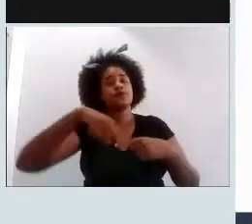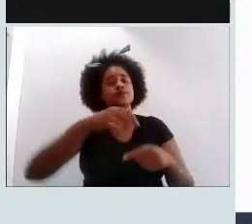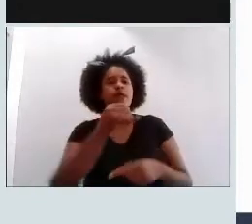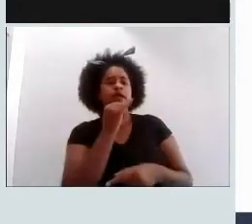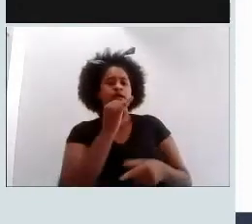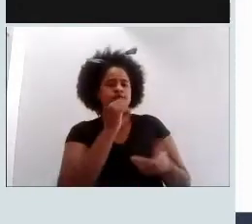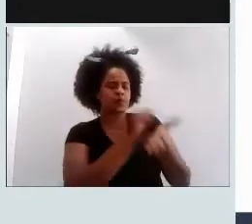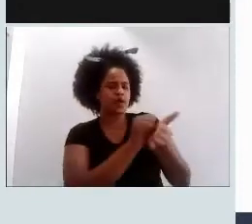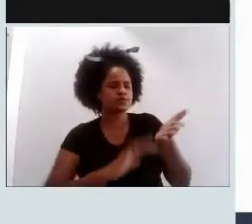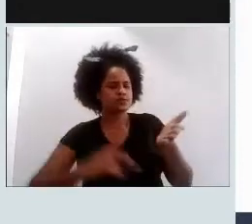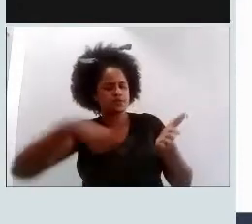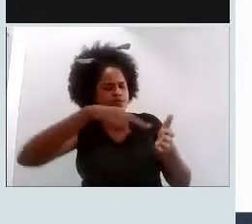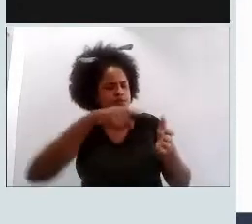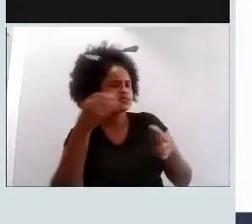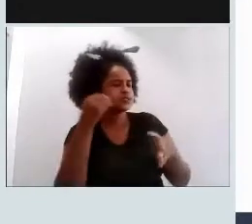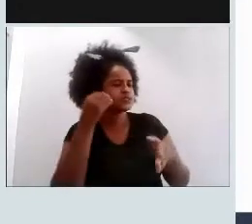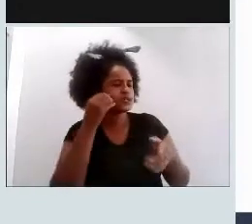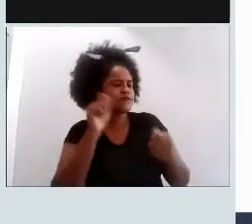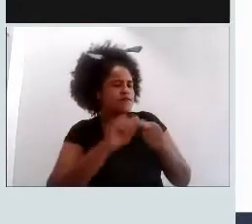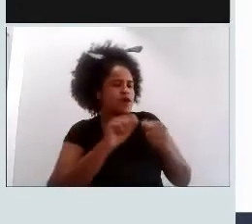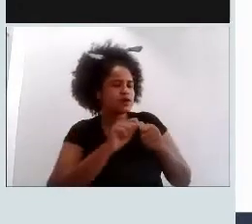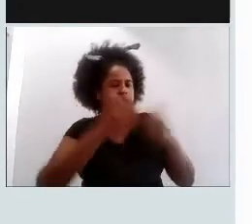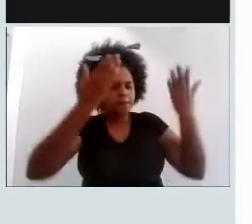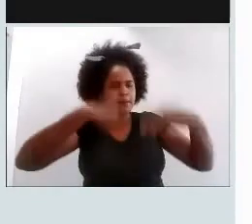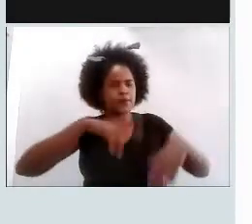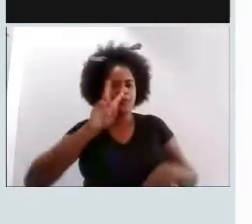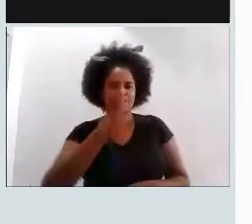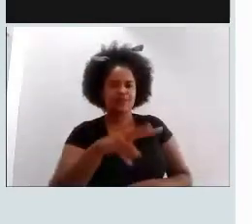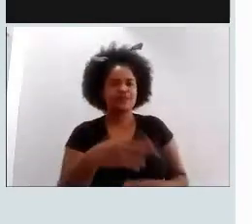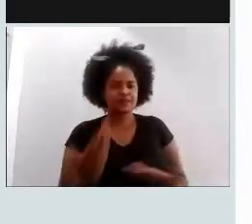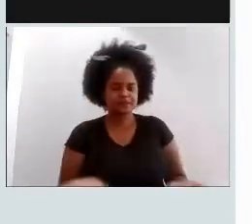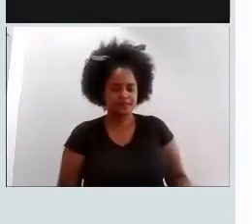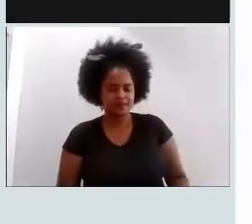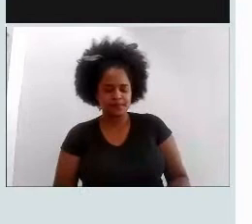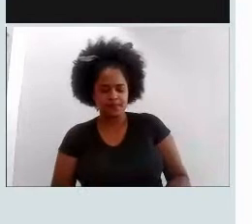comprovarem. E pode passar para o próximo.